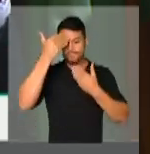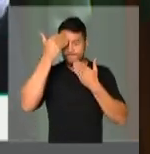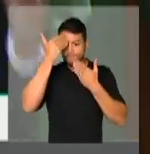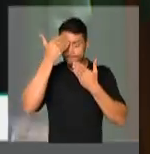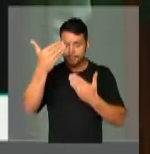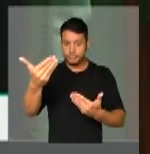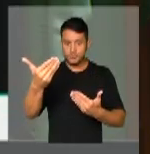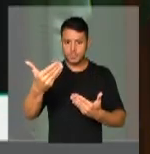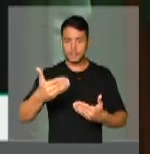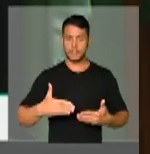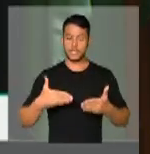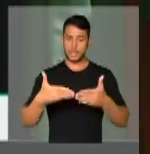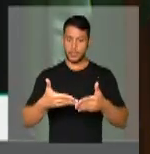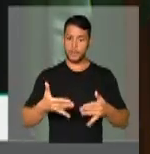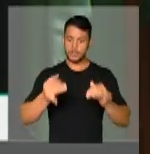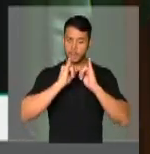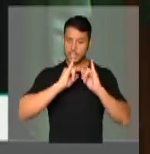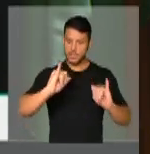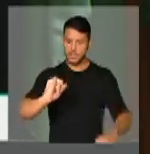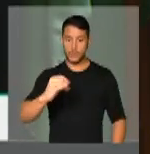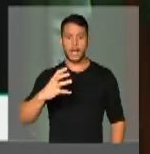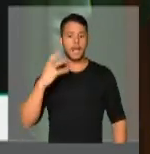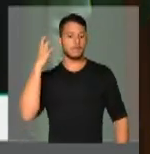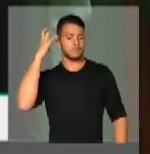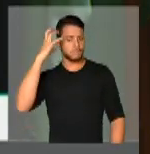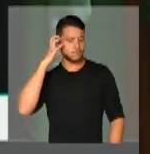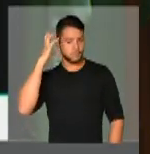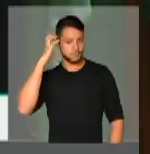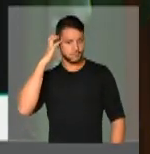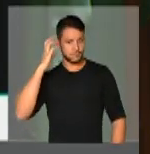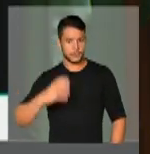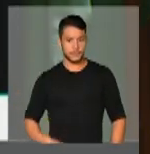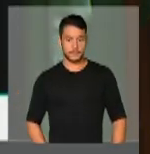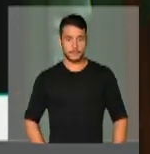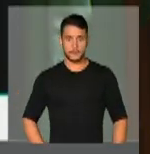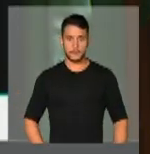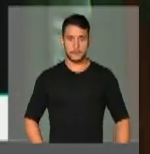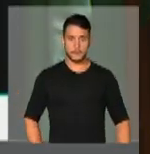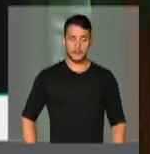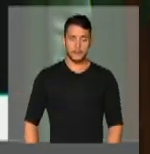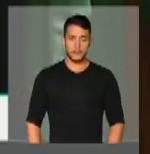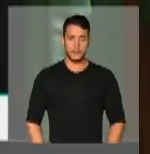obrigado e que solicito que esse discurso entre nos anais da casa e seja divulgado na voz do Brasil.